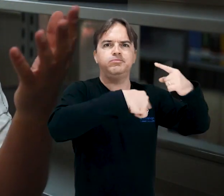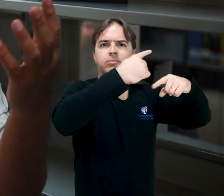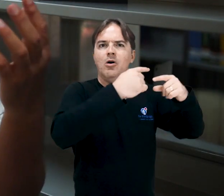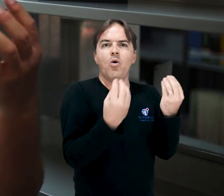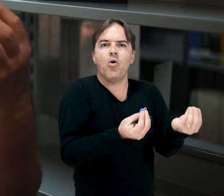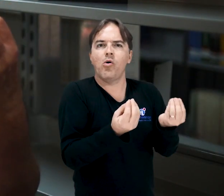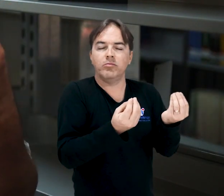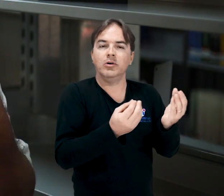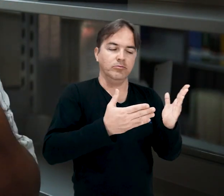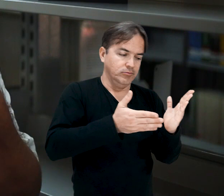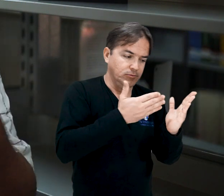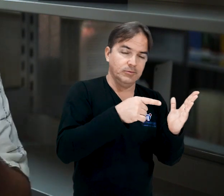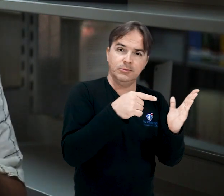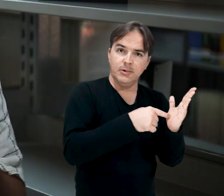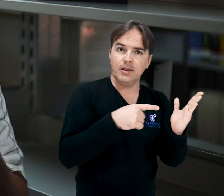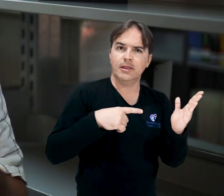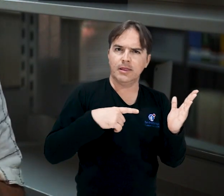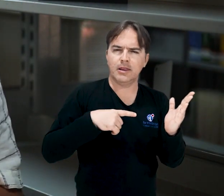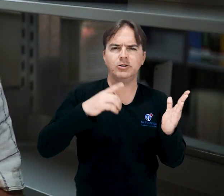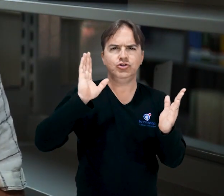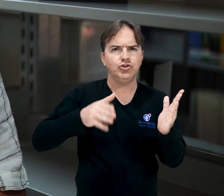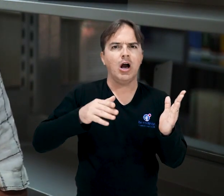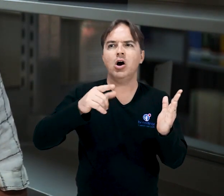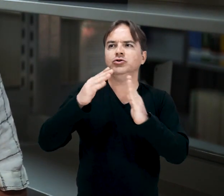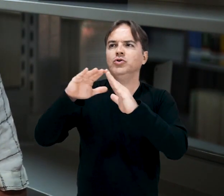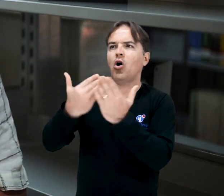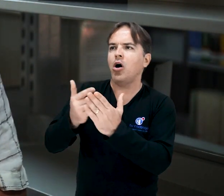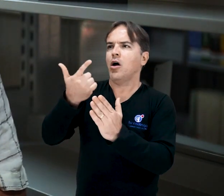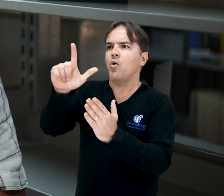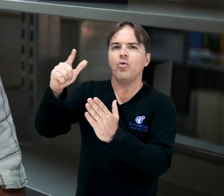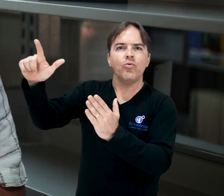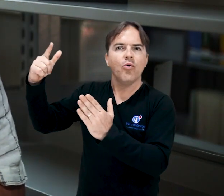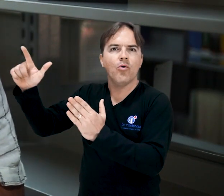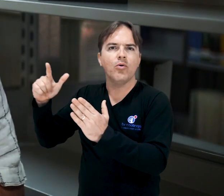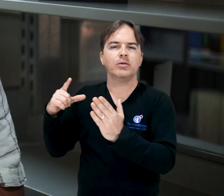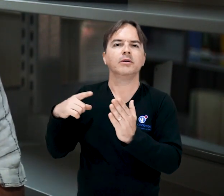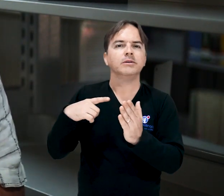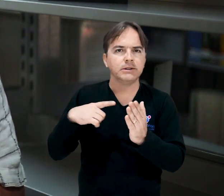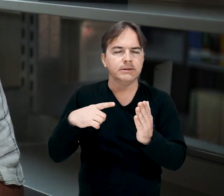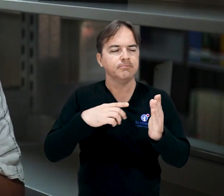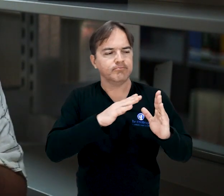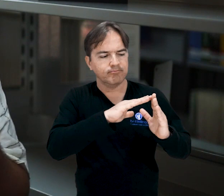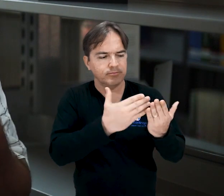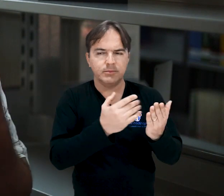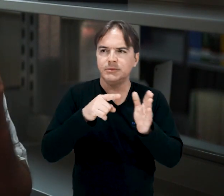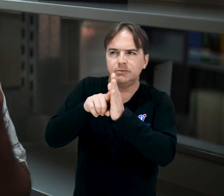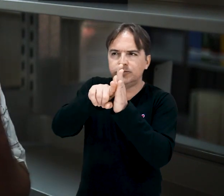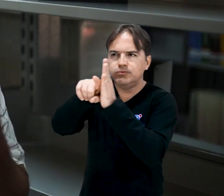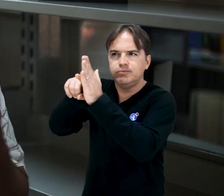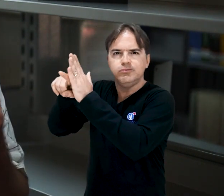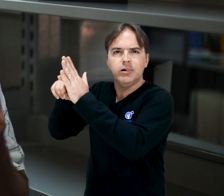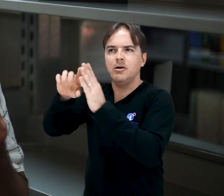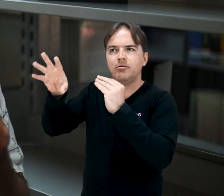nós fazemos um mapeamento de outras escolas que antecederam a minha e se